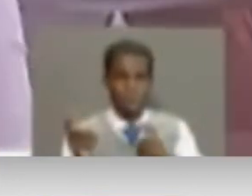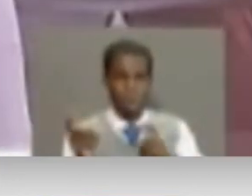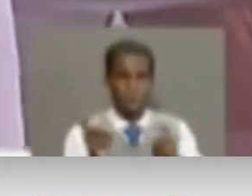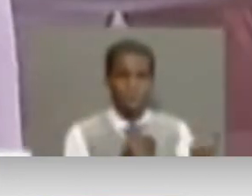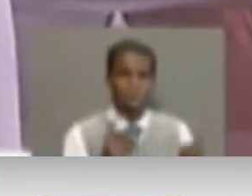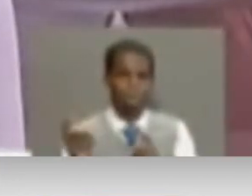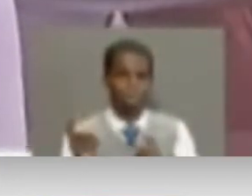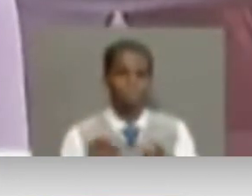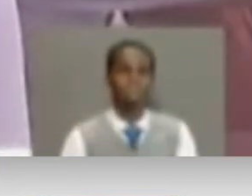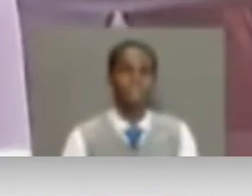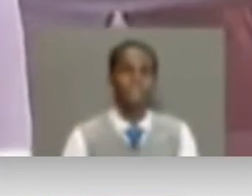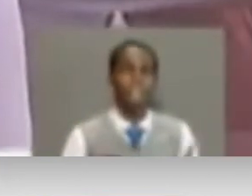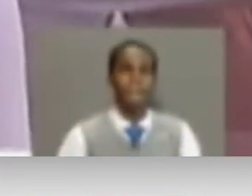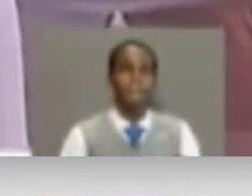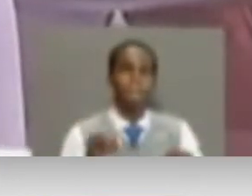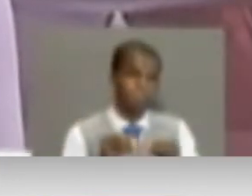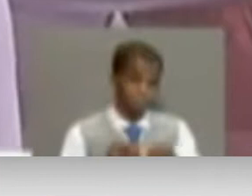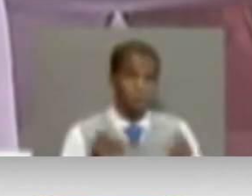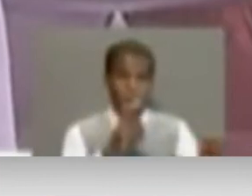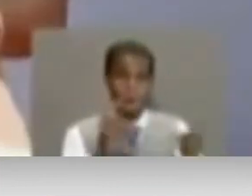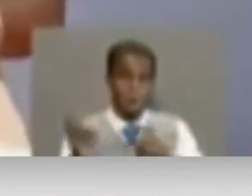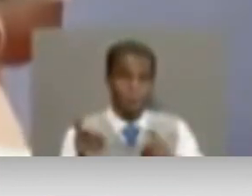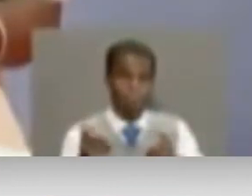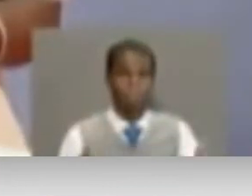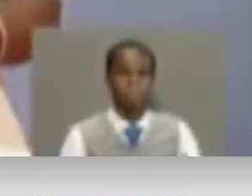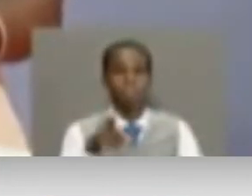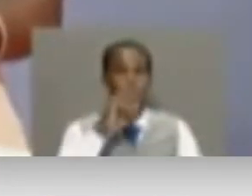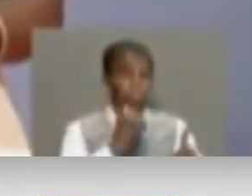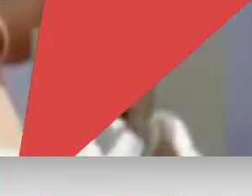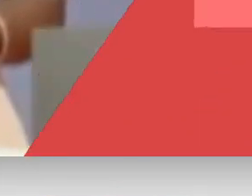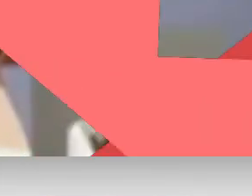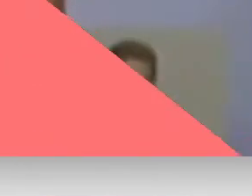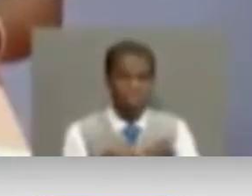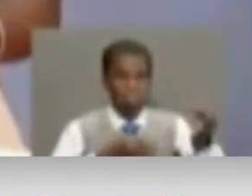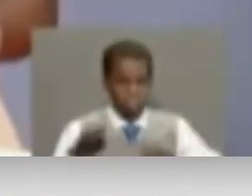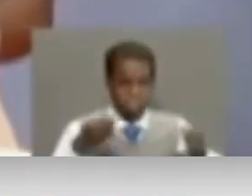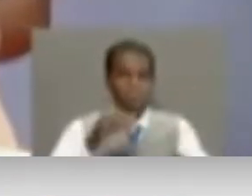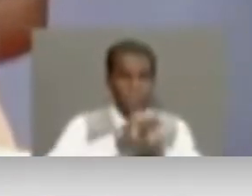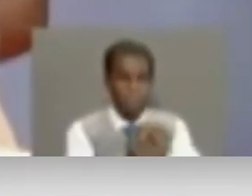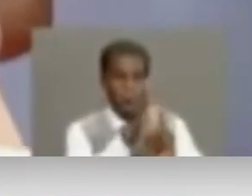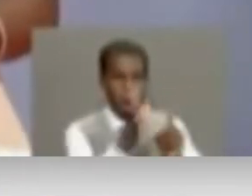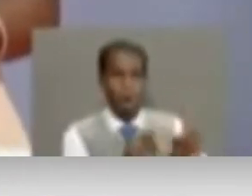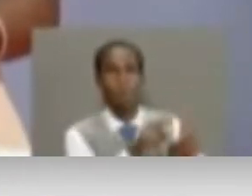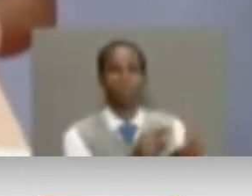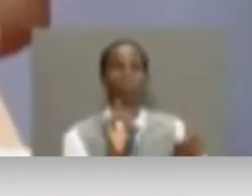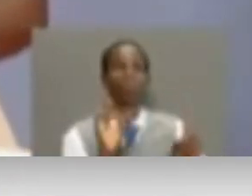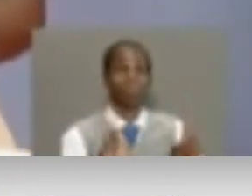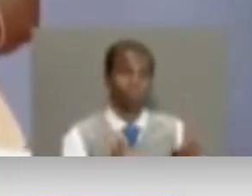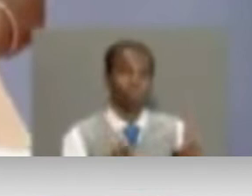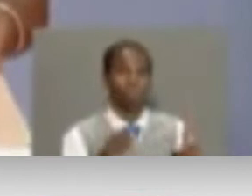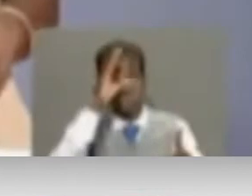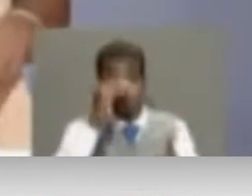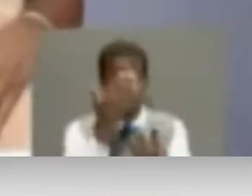Está a falar da jurisprudência, isso todo mundo já sabe. Não está a falar do caso em concreto. Quando falou que baseia-se na jurisprudência e na